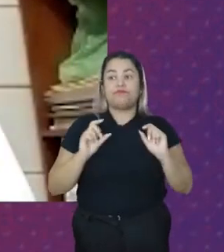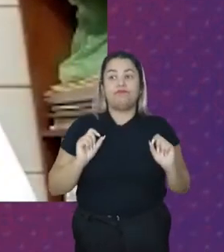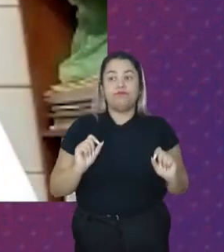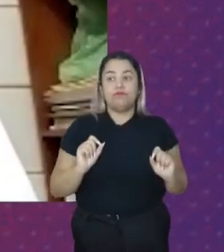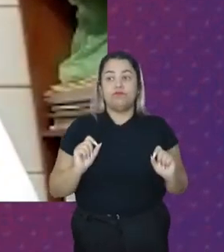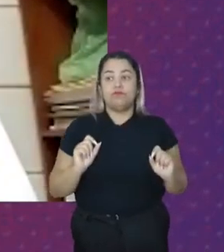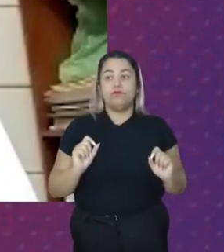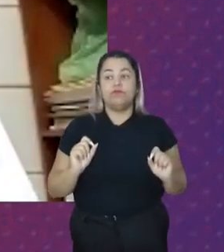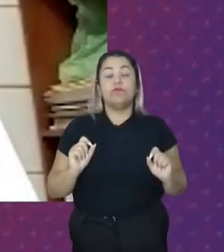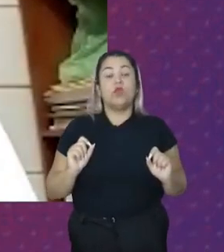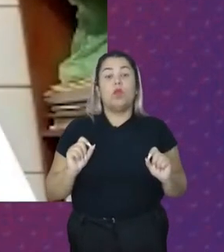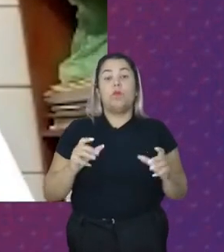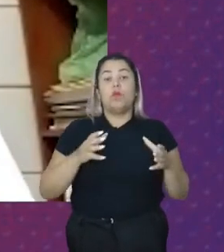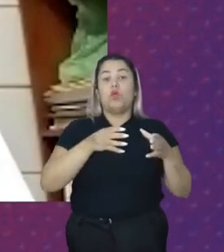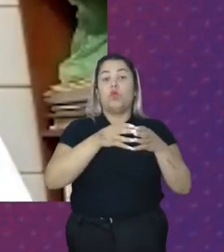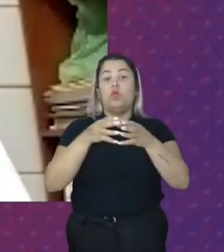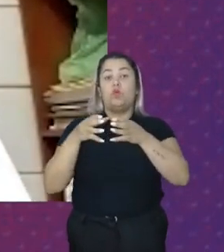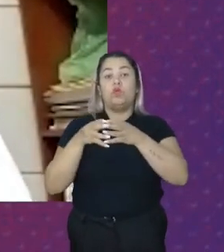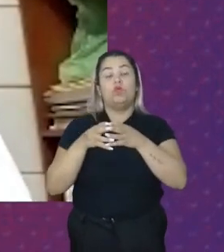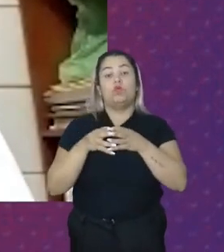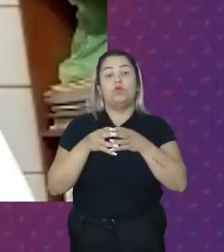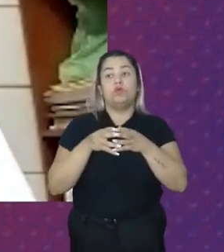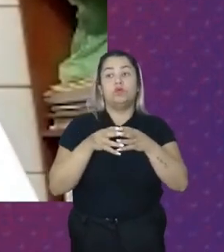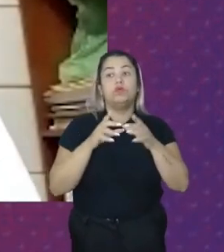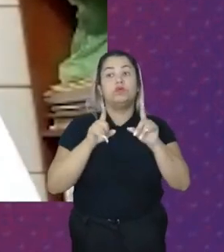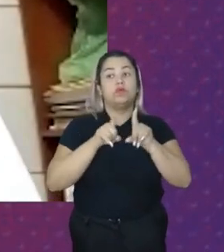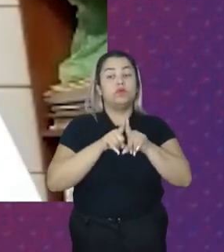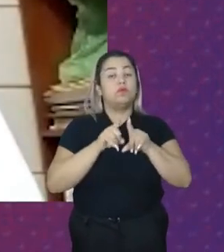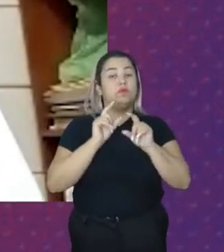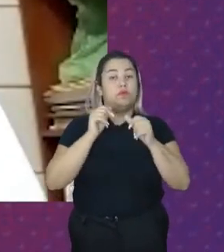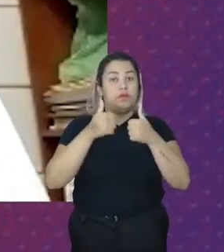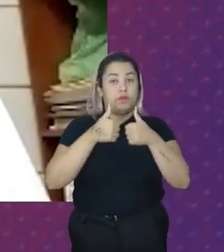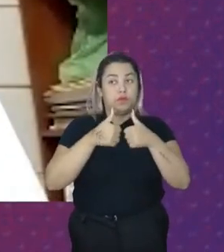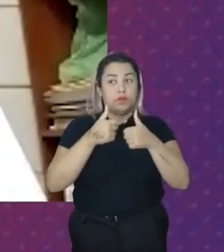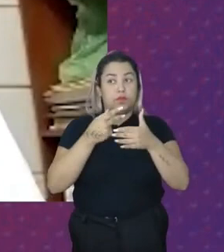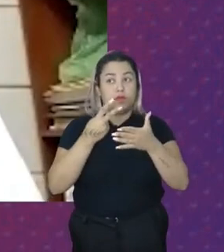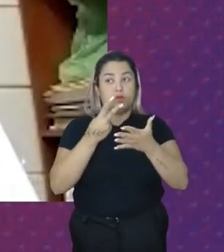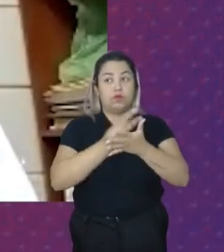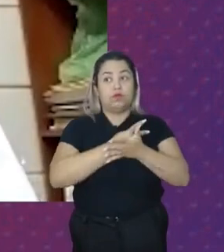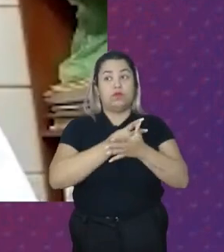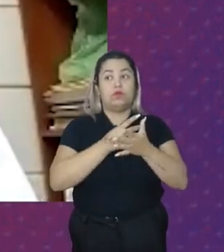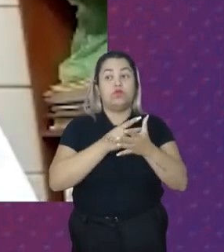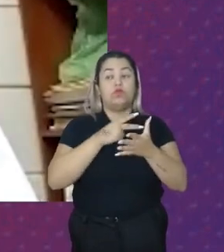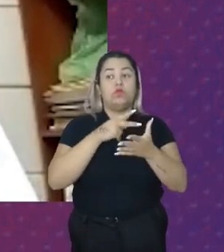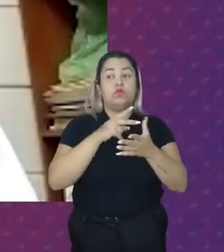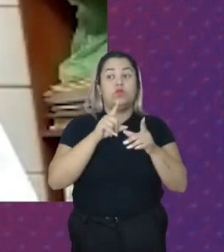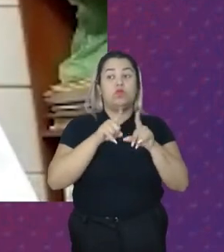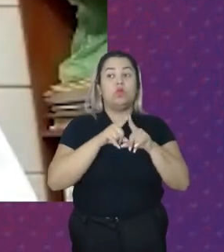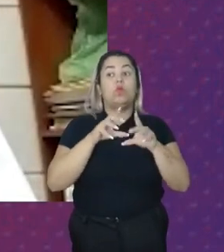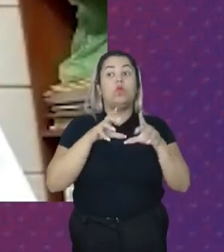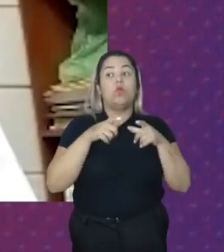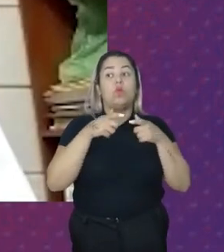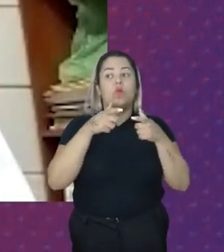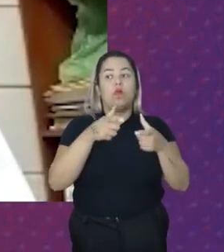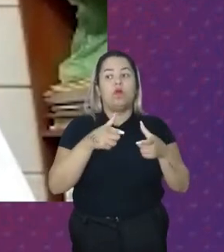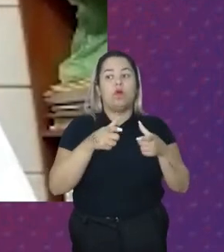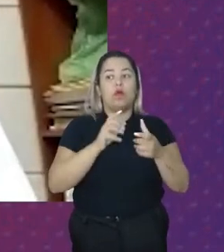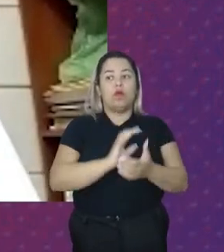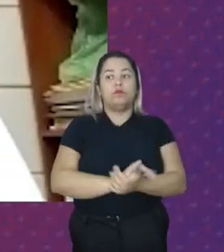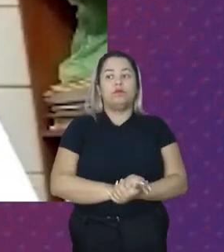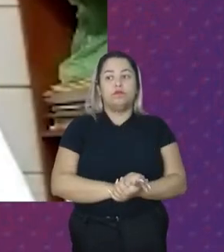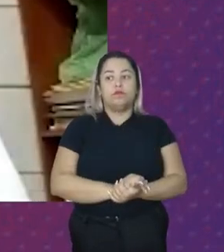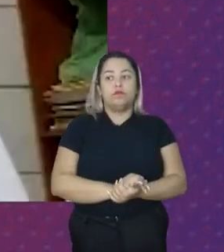A categoria Que você representa Está Num único local Está